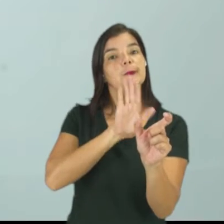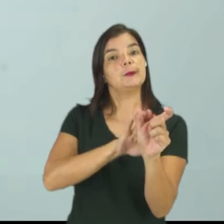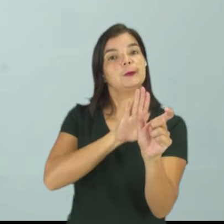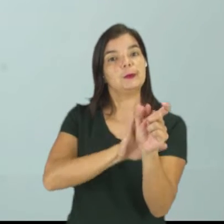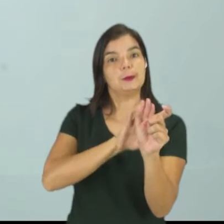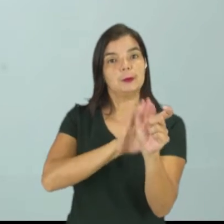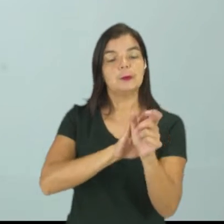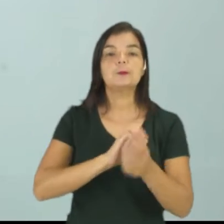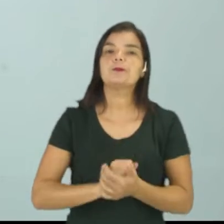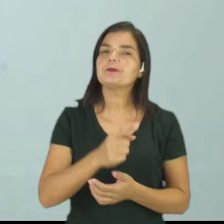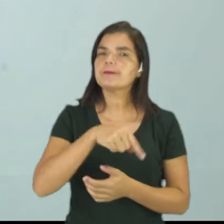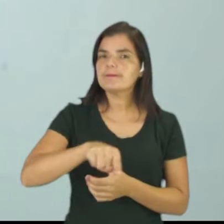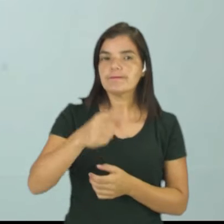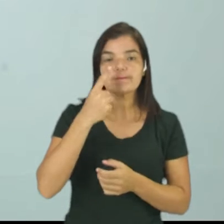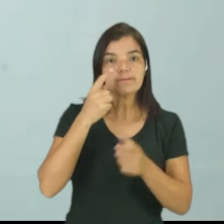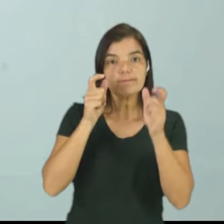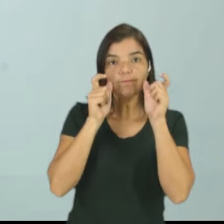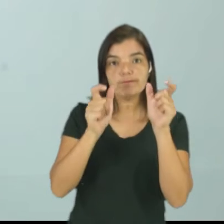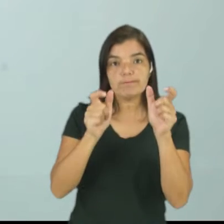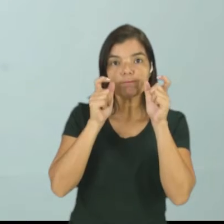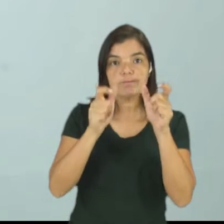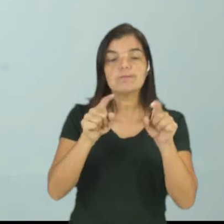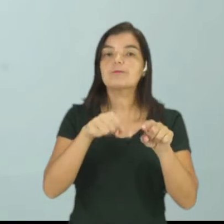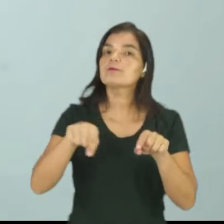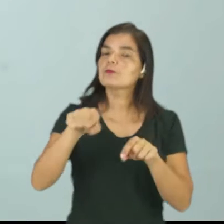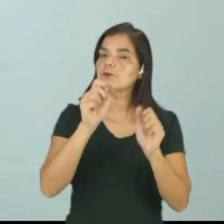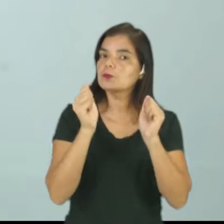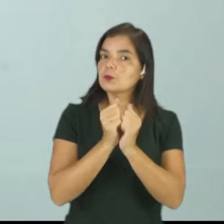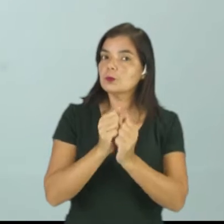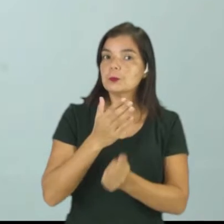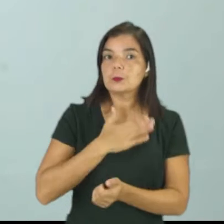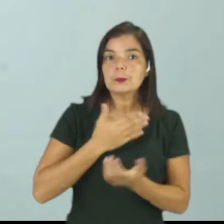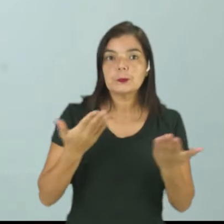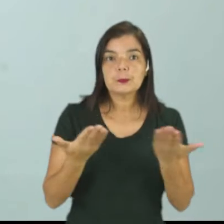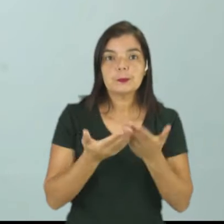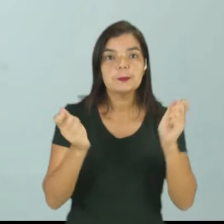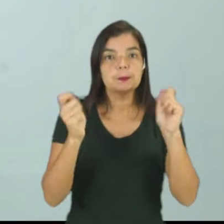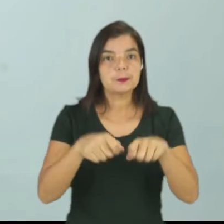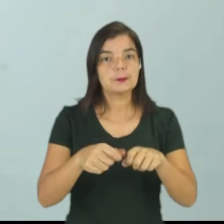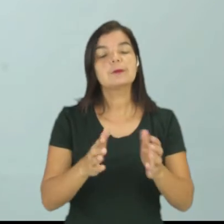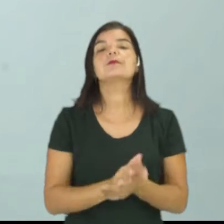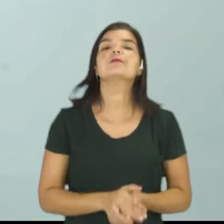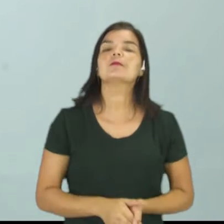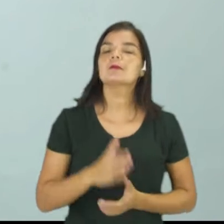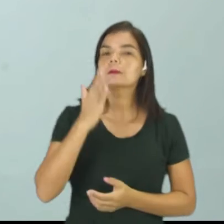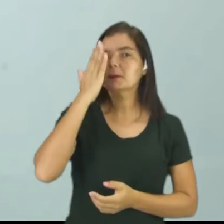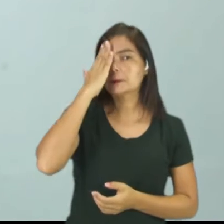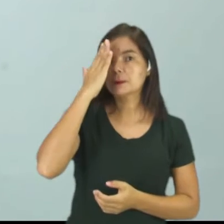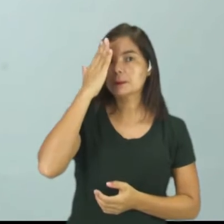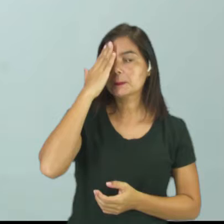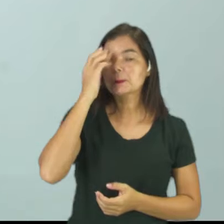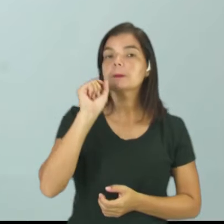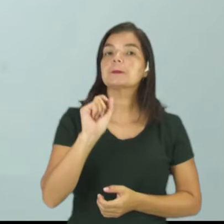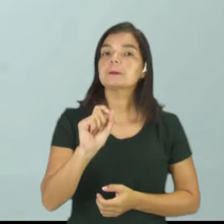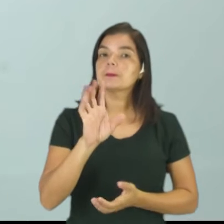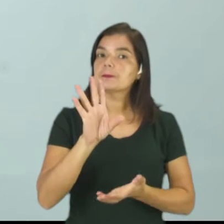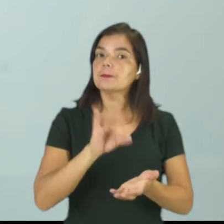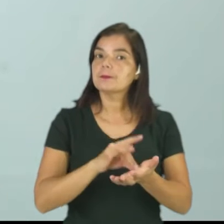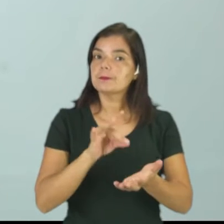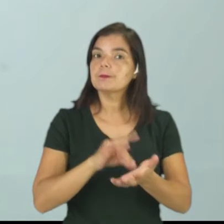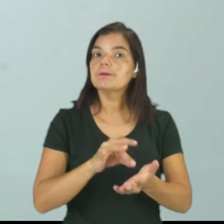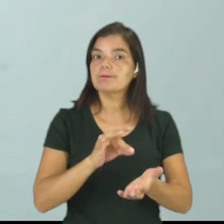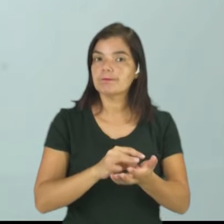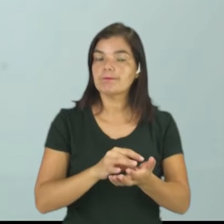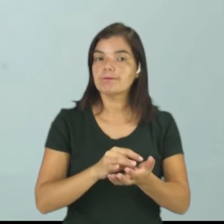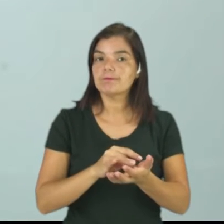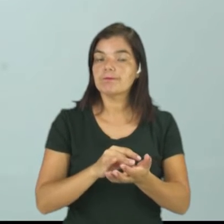quero que vocês estejam bem atentos para que, junto comigo agora, possamos entender o que realmente,